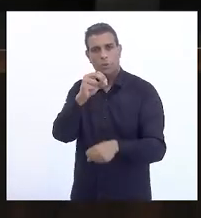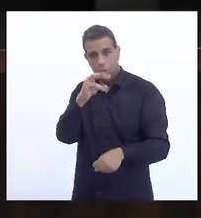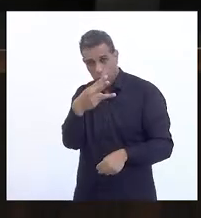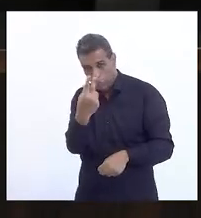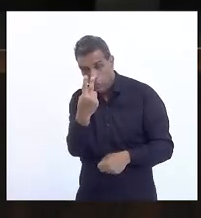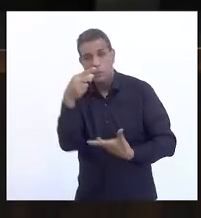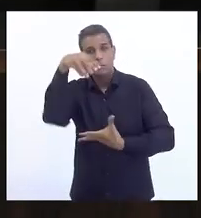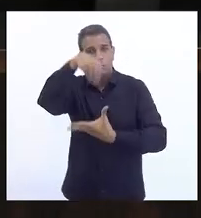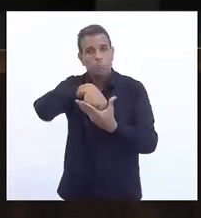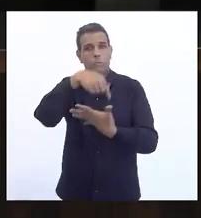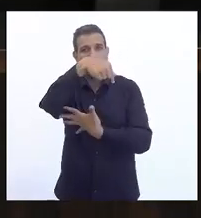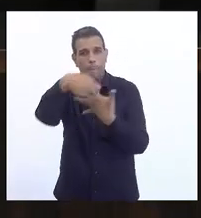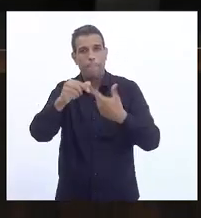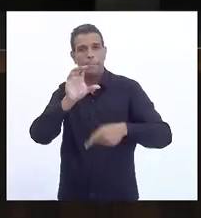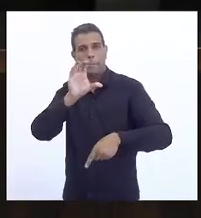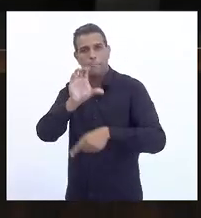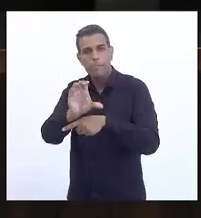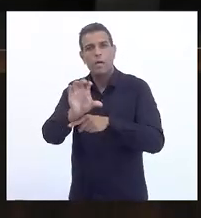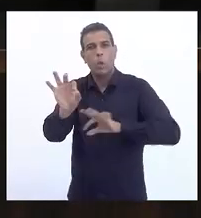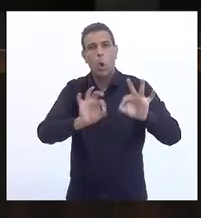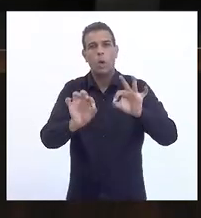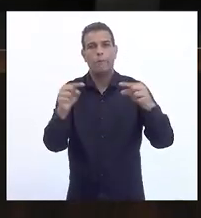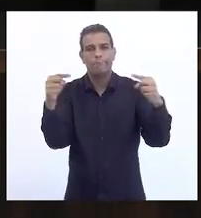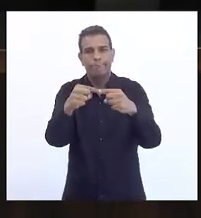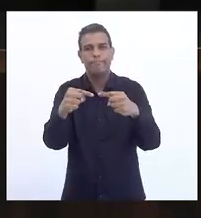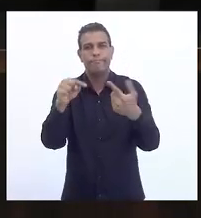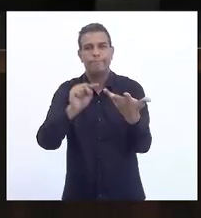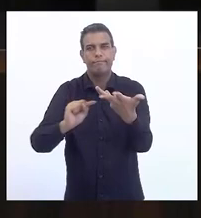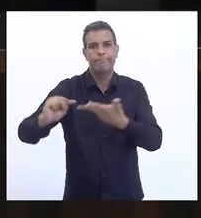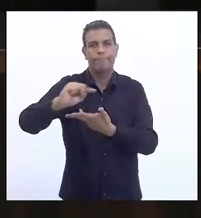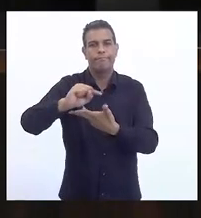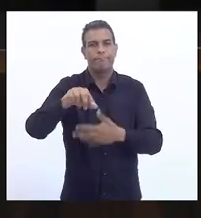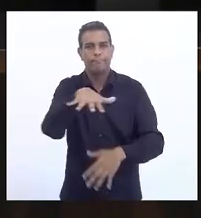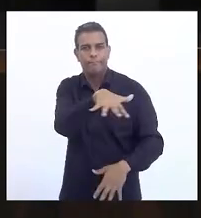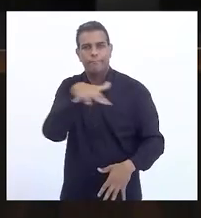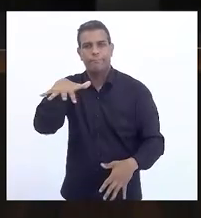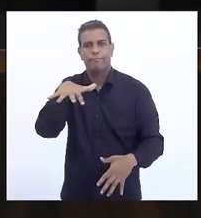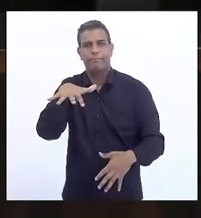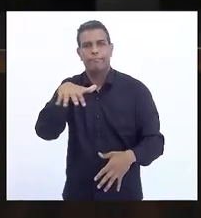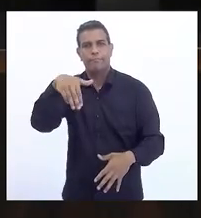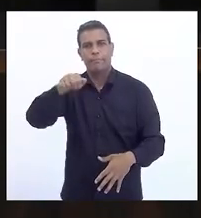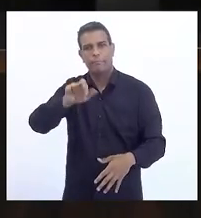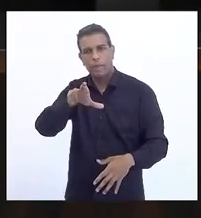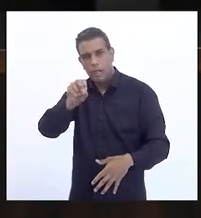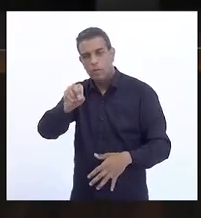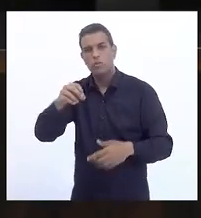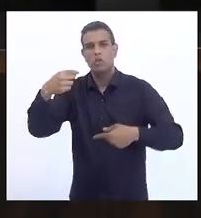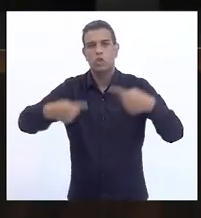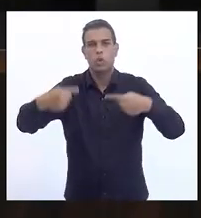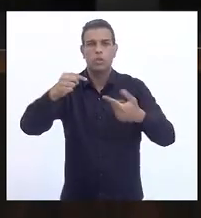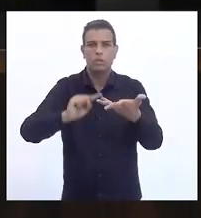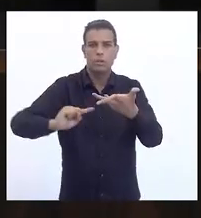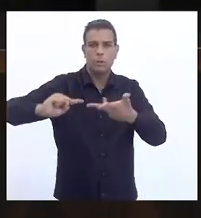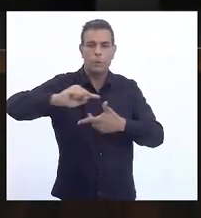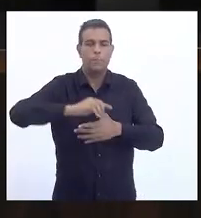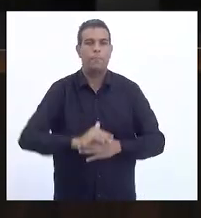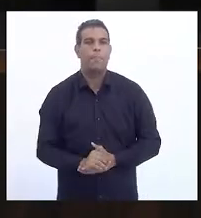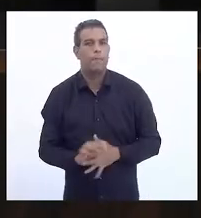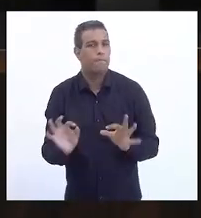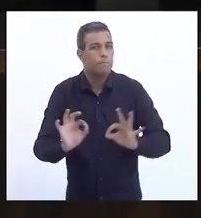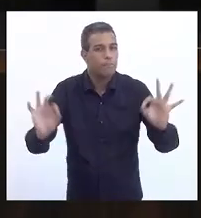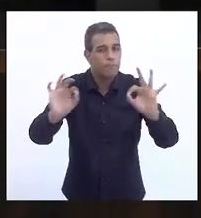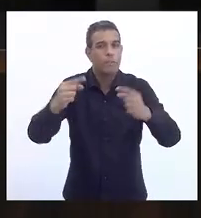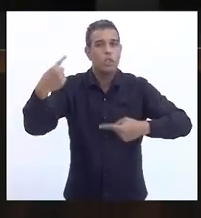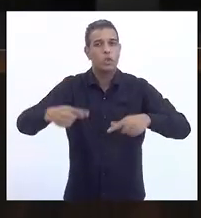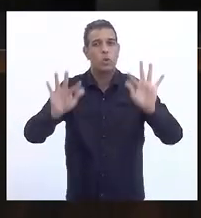Comissão de Orçamento, Finanças, Fiscalização Financeira e Controle, favorável, relator deputado Márcio Canella. Em discussão. Não havendo quem queira